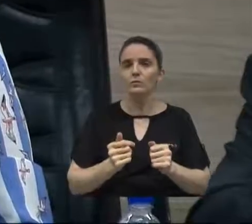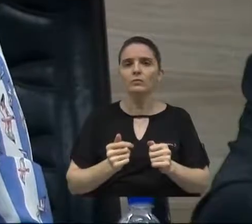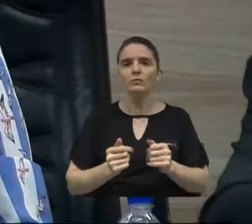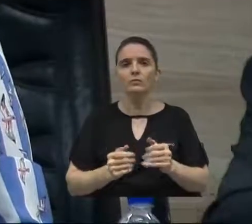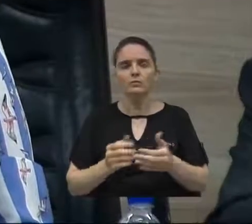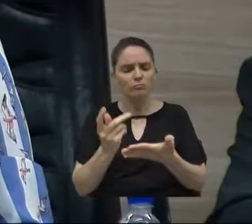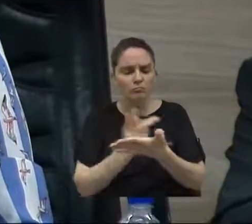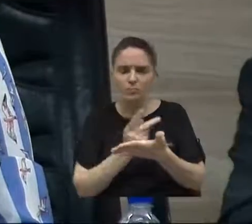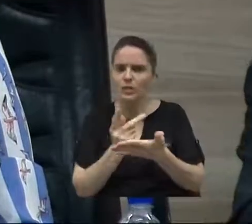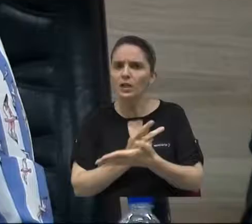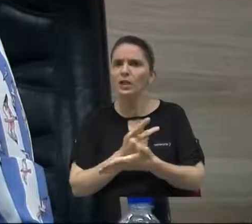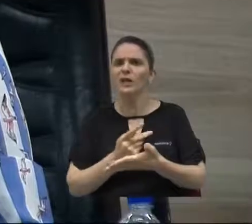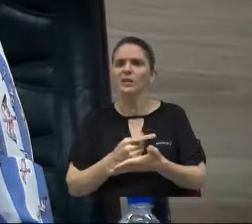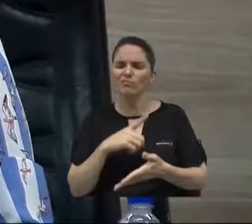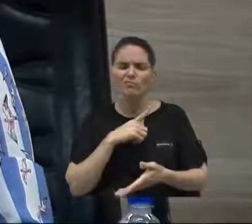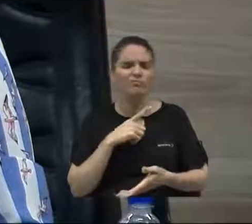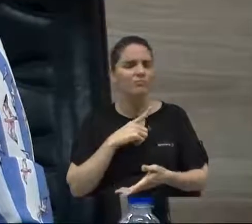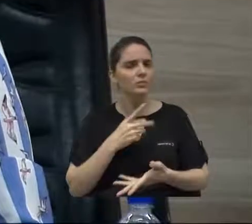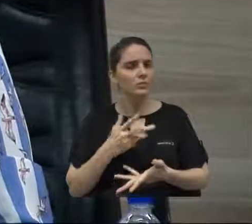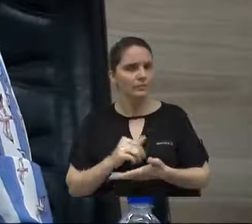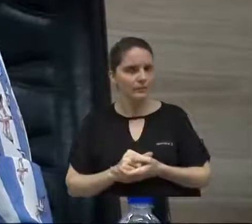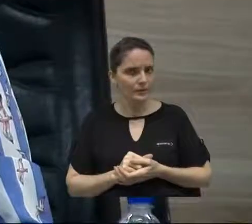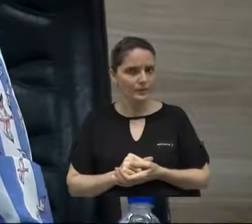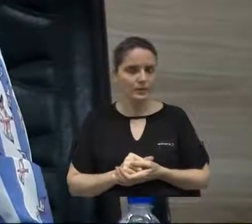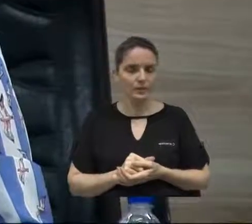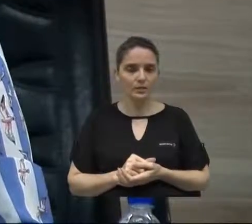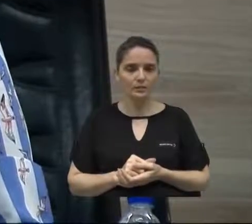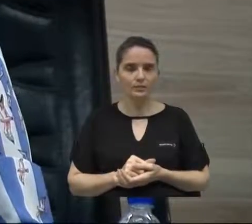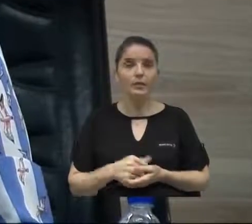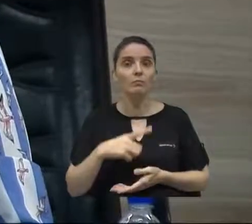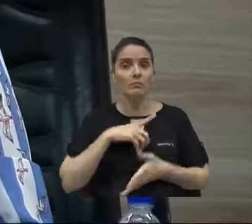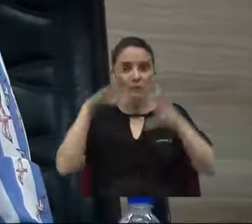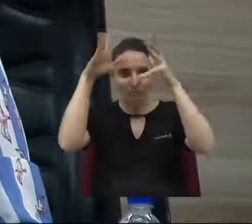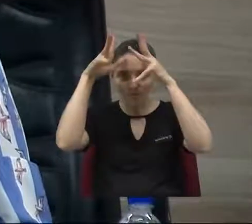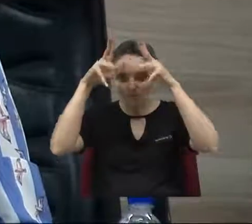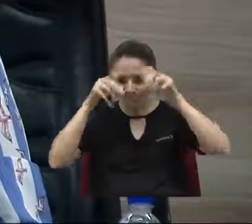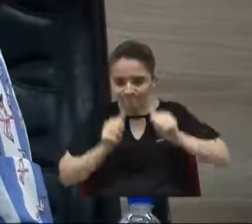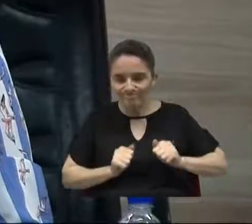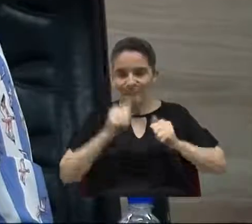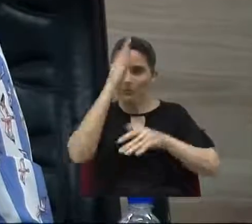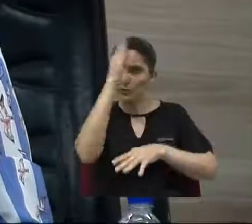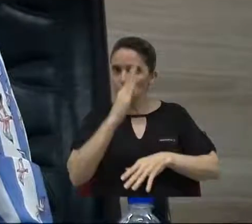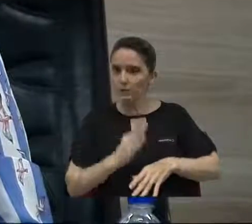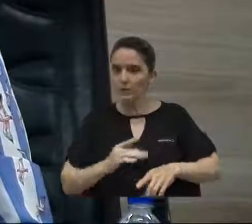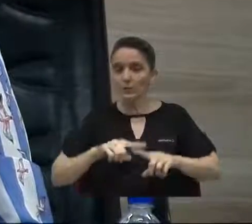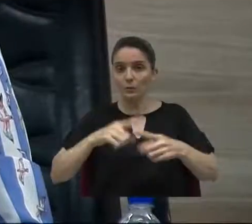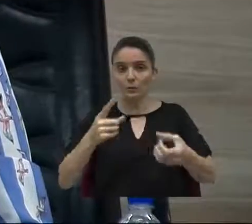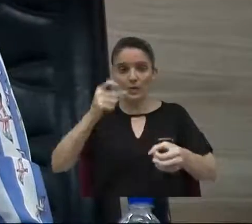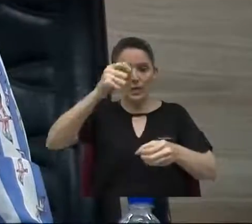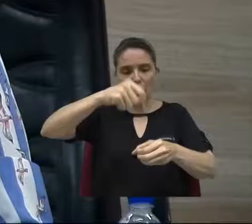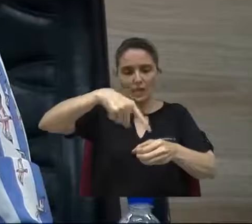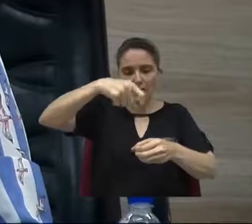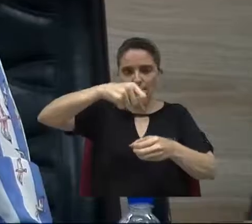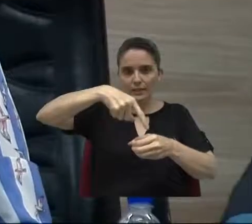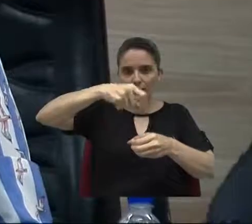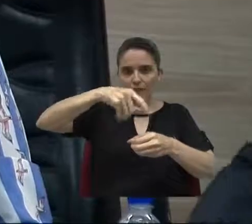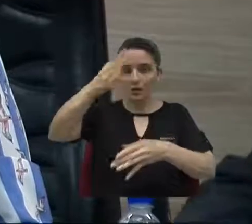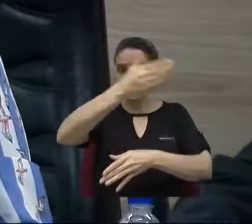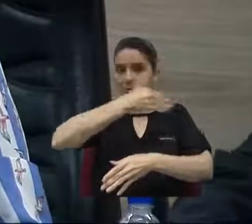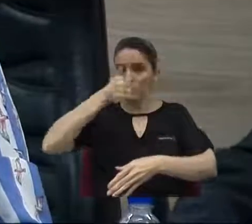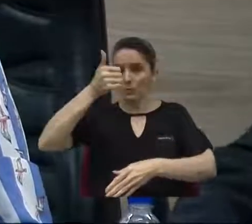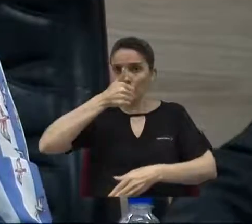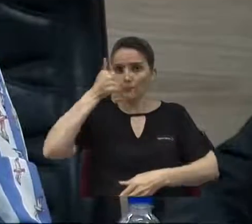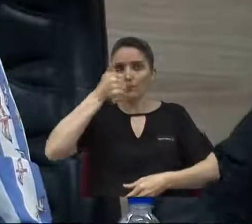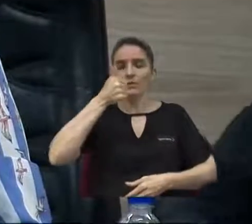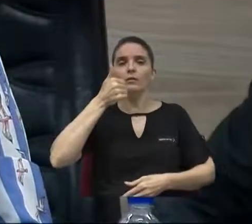sim, que infelizmente nós estamos em crise, mas infelizmente essa questão da arrecadação, de melhorias, a gente